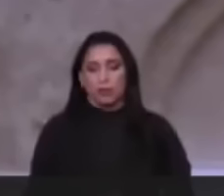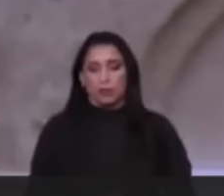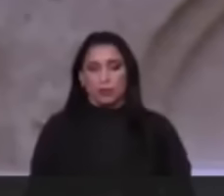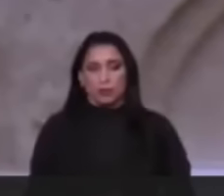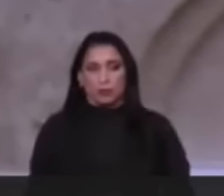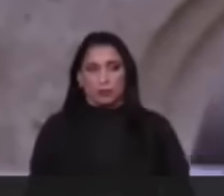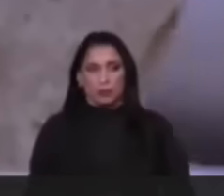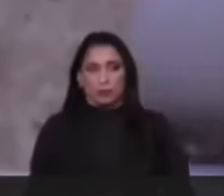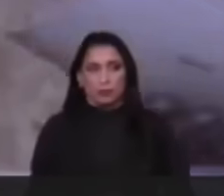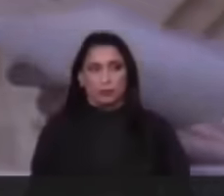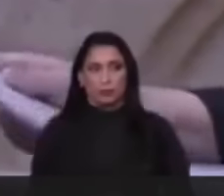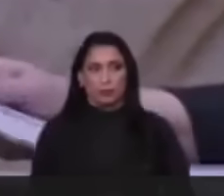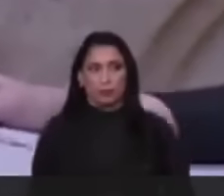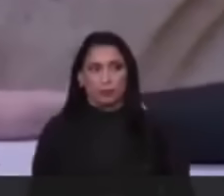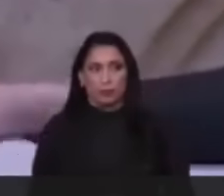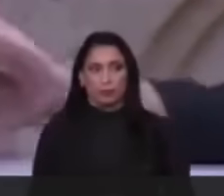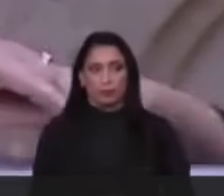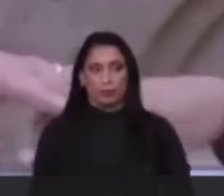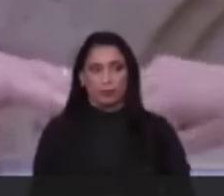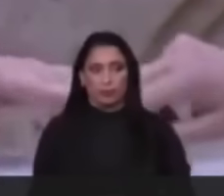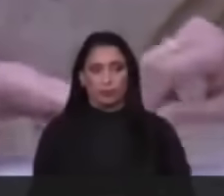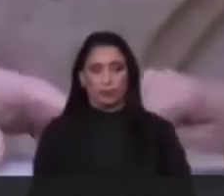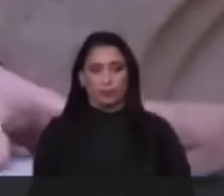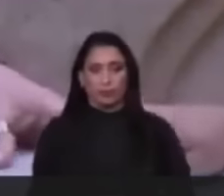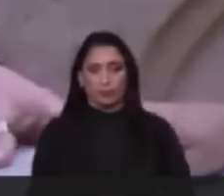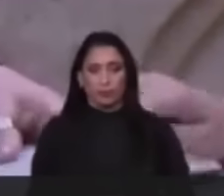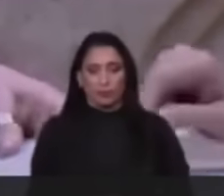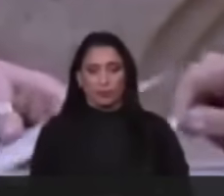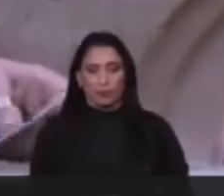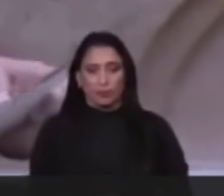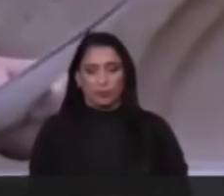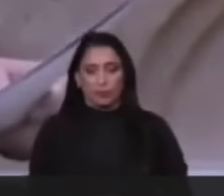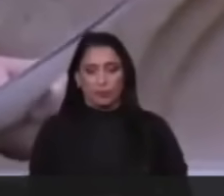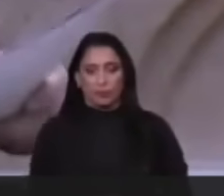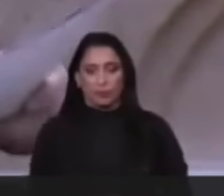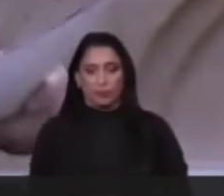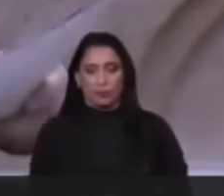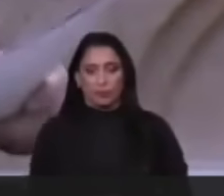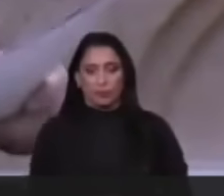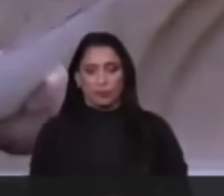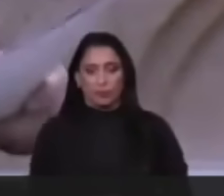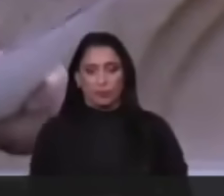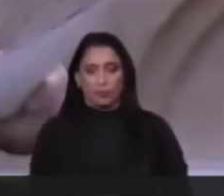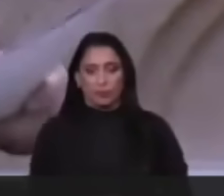Excelência. Este é o resultado. Presidente,